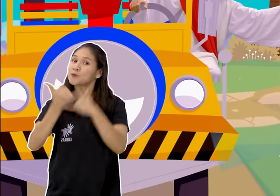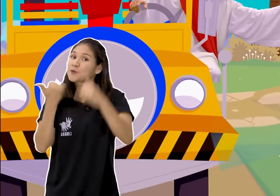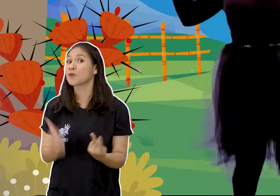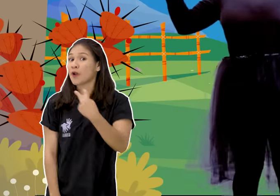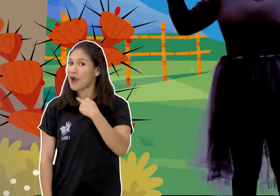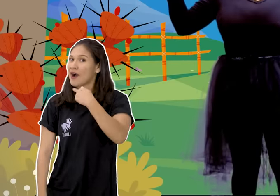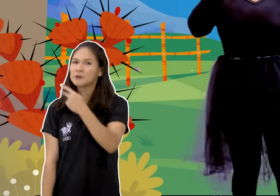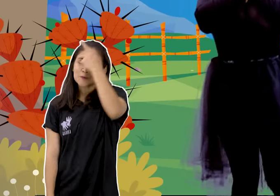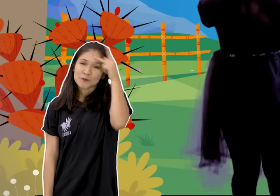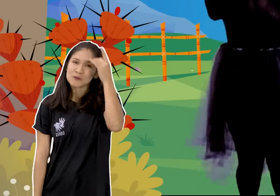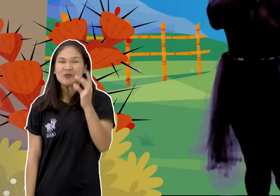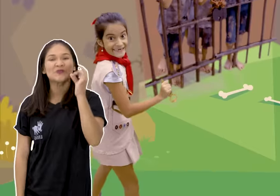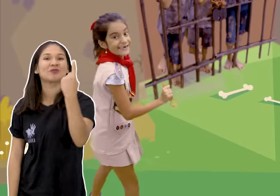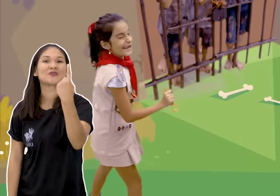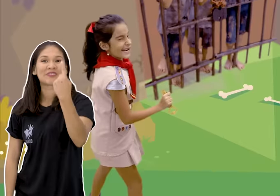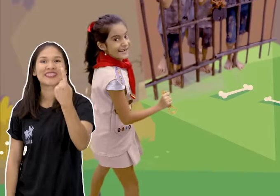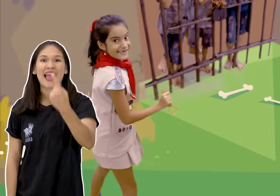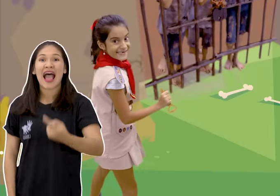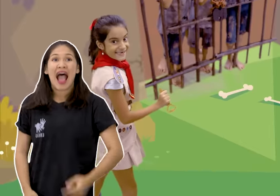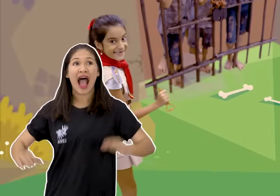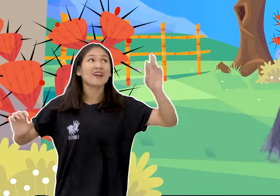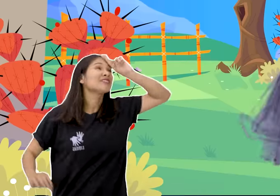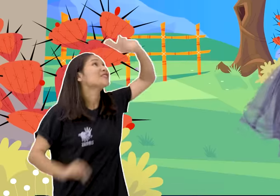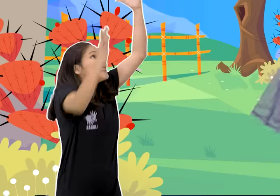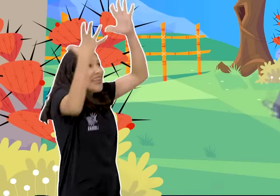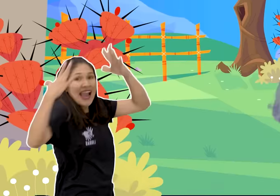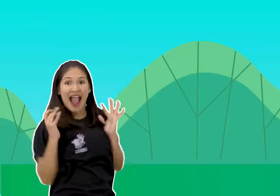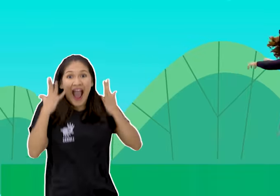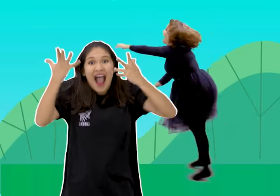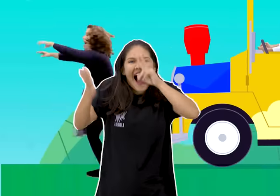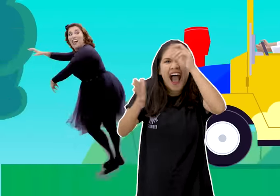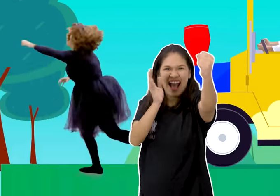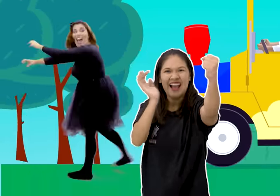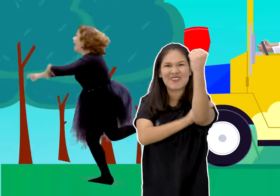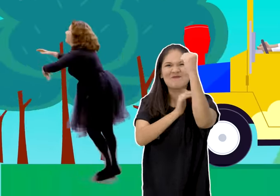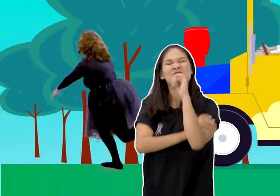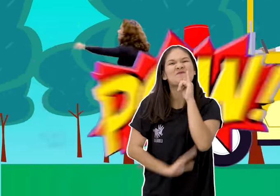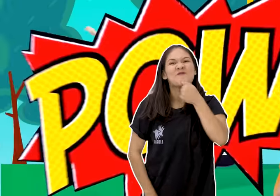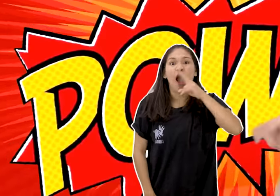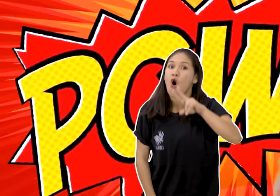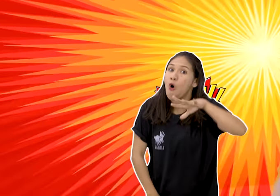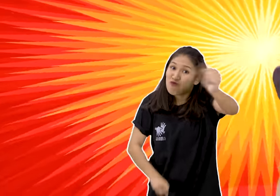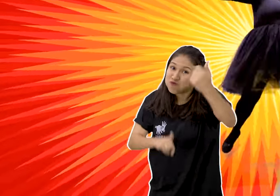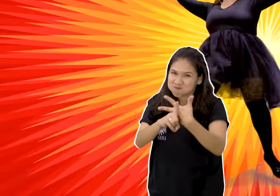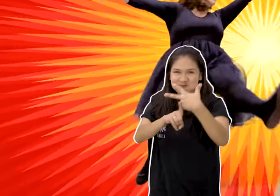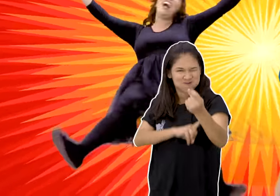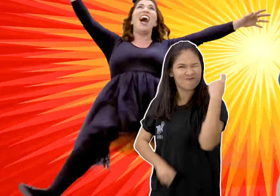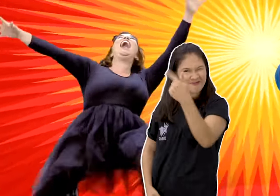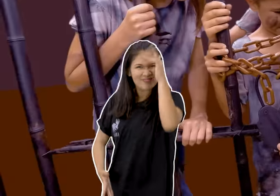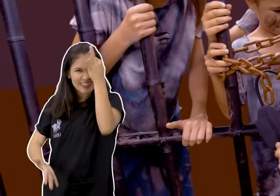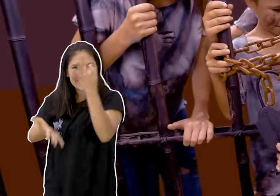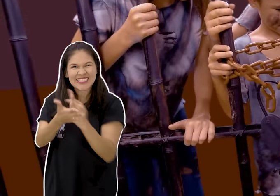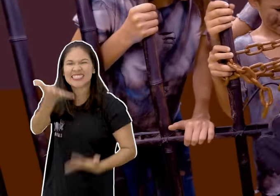brincadeira. Ninguém poderá ficar de fora. A alegria do Senhor é nossa força, é. A tristeza nunca vencerá